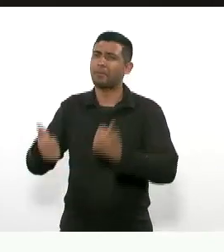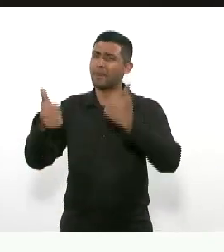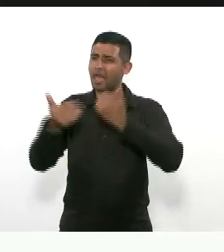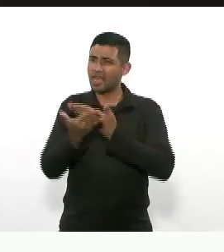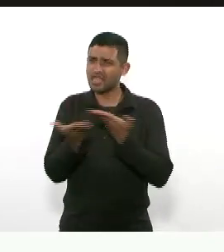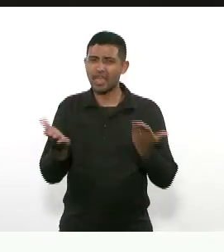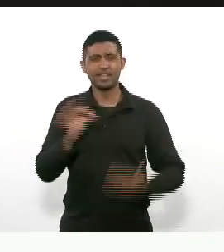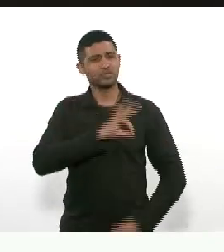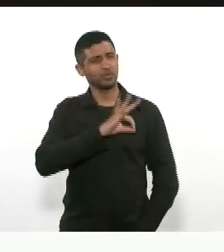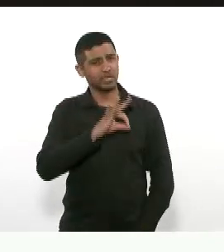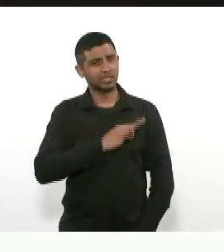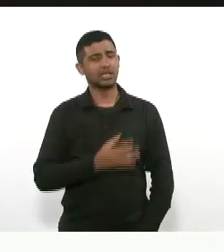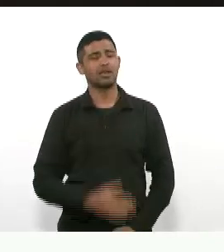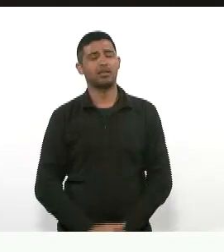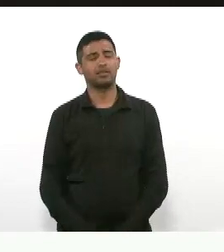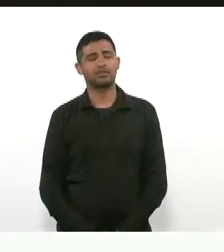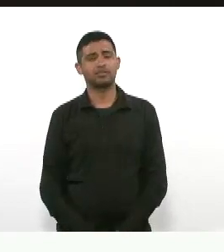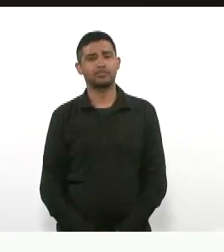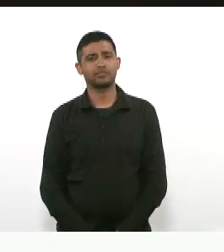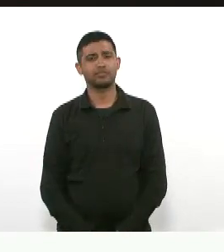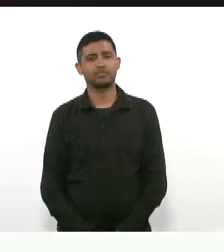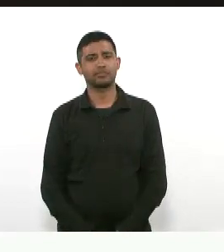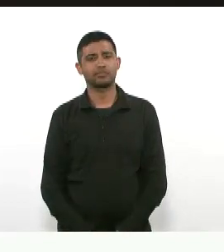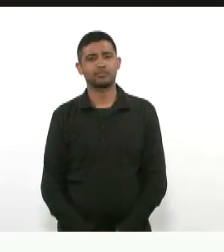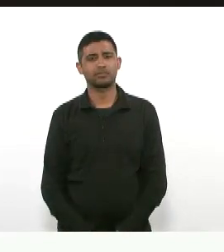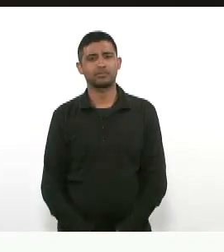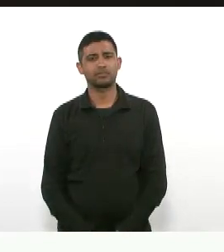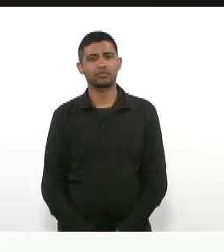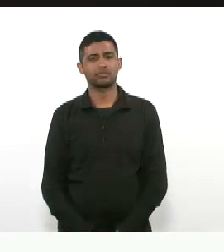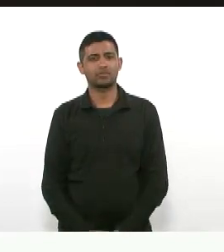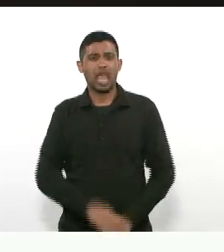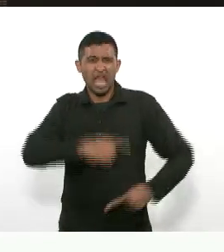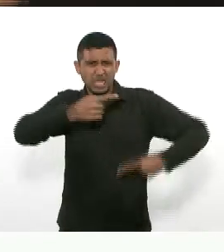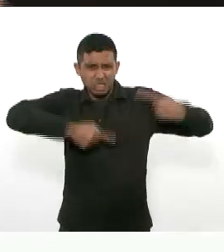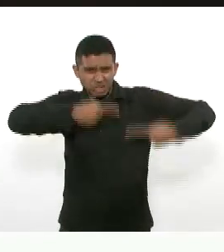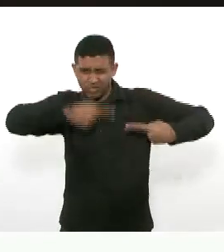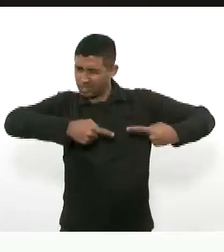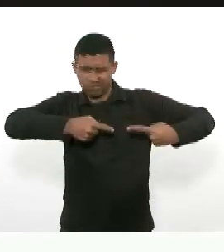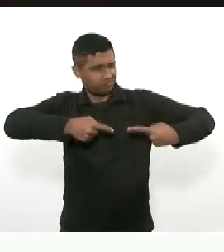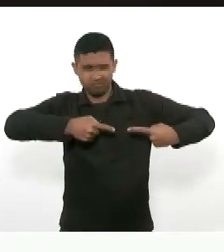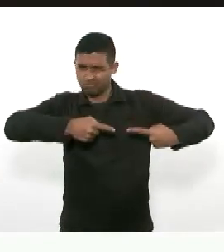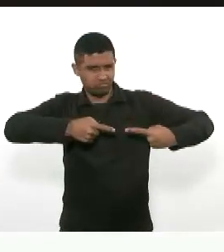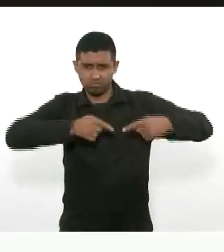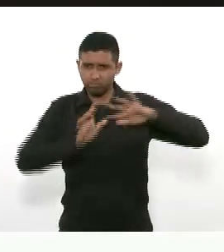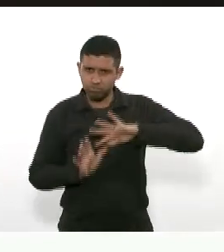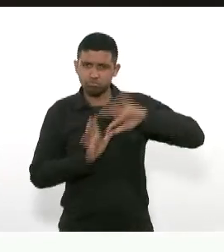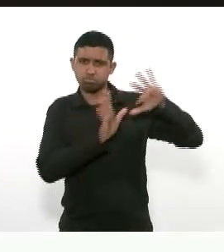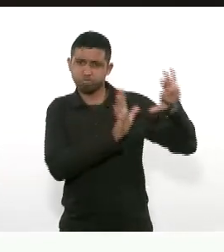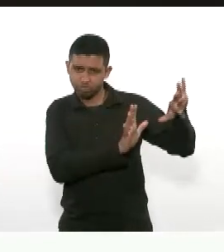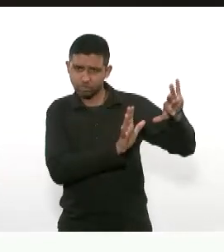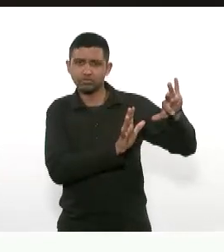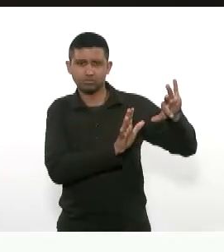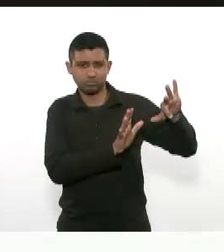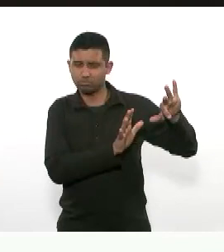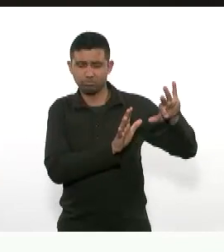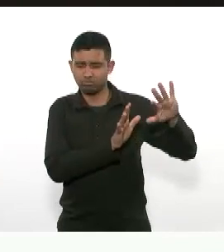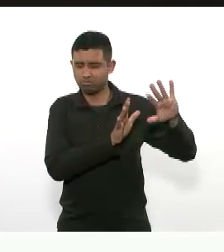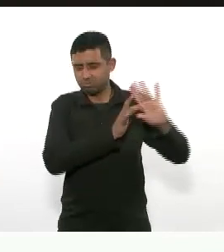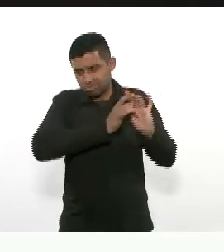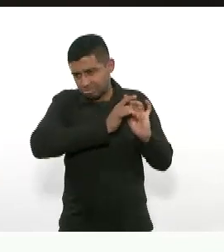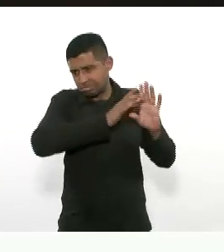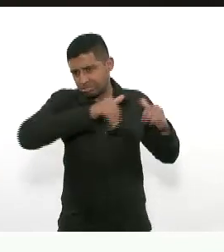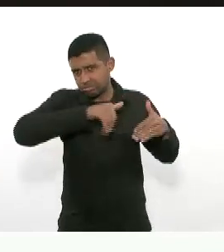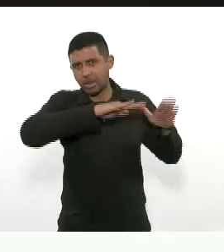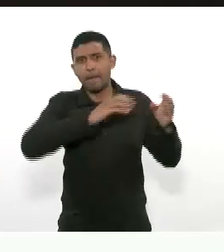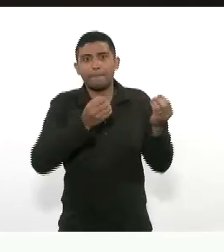policiais, né? O que é discutível ficou para depois, né? Se abriu mão de muita coisa para que